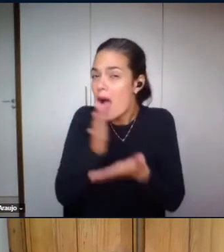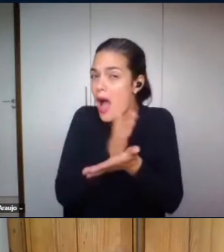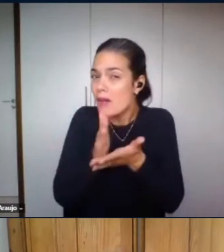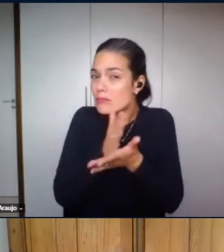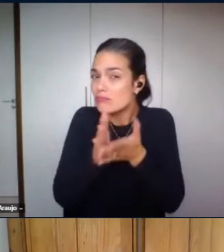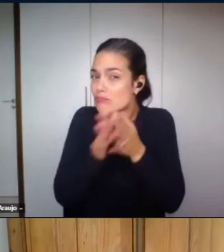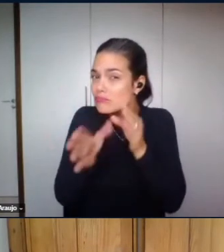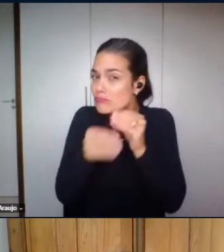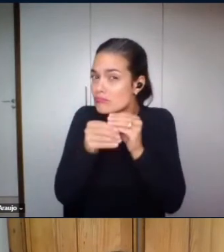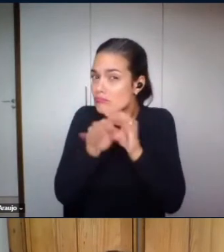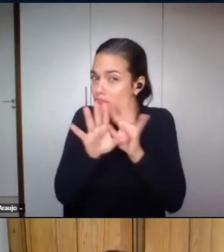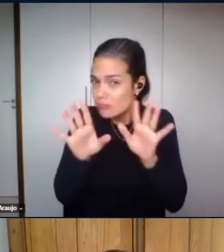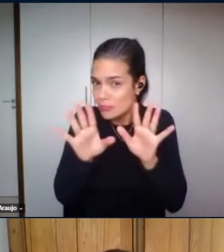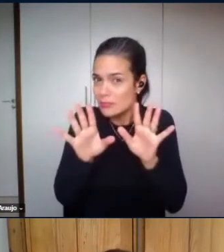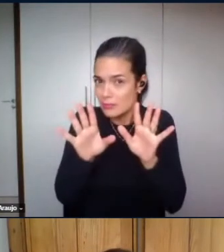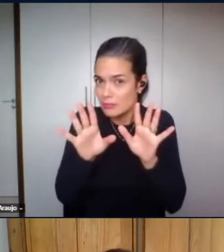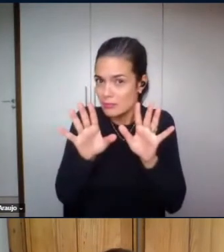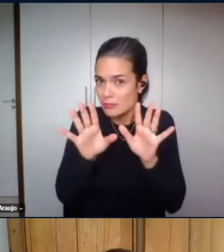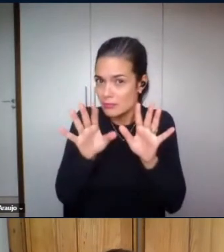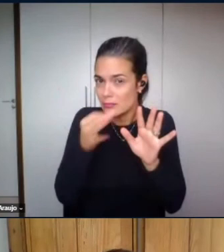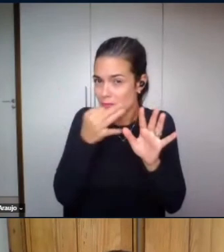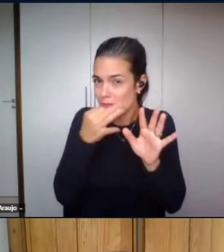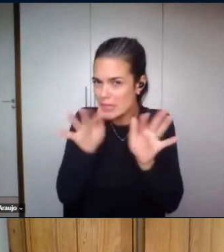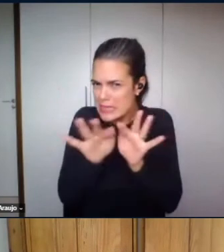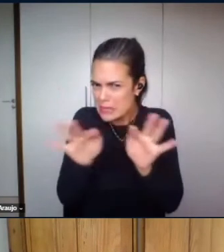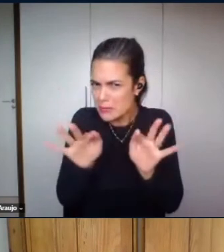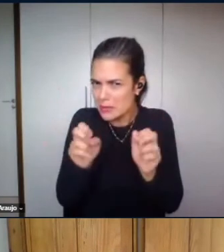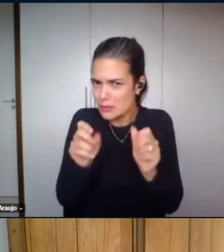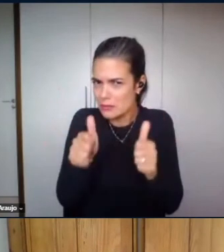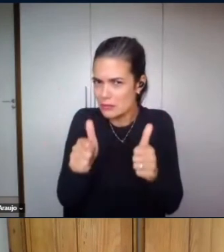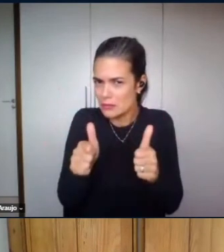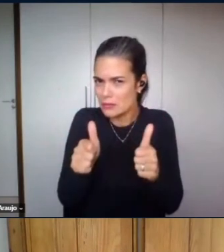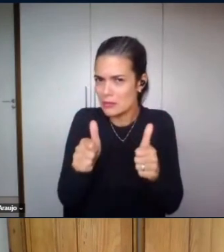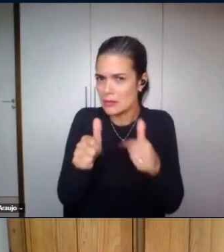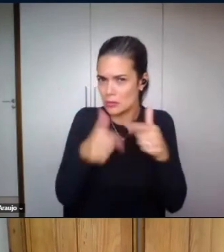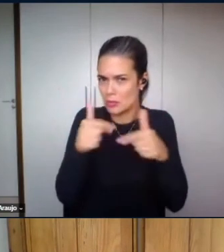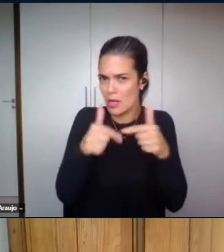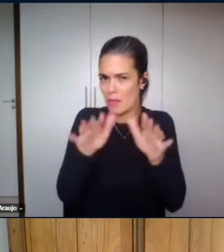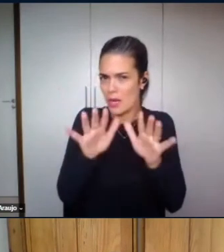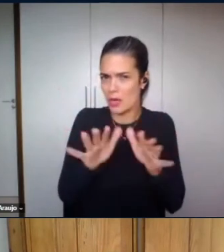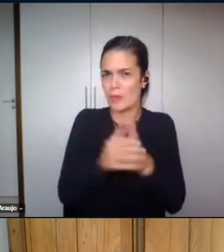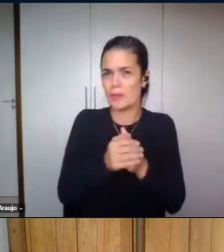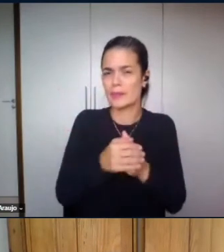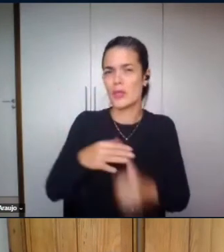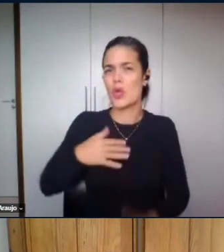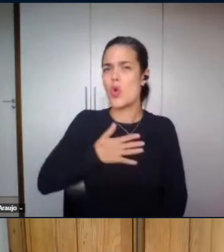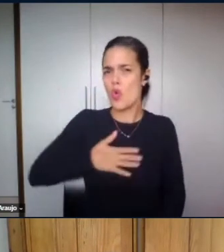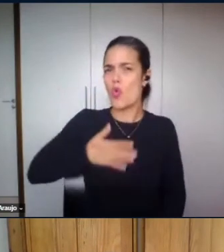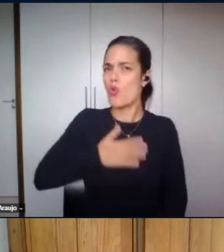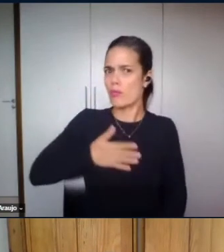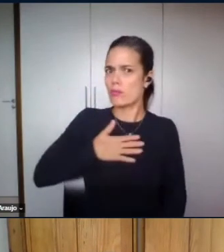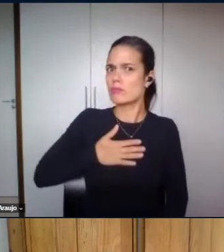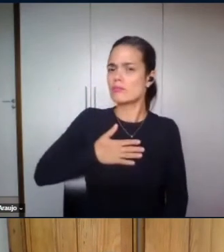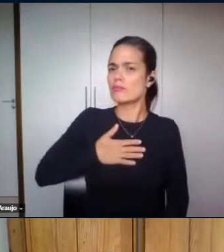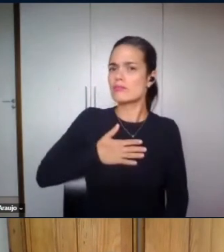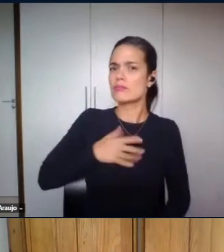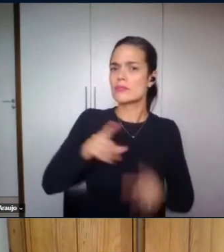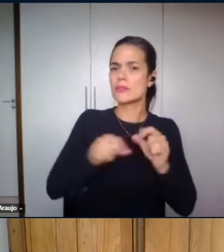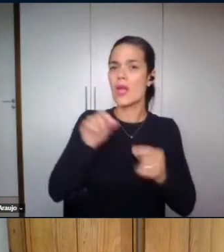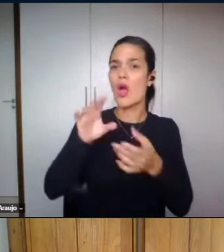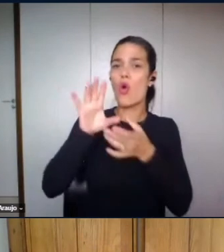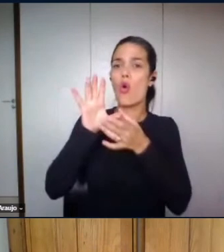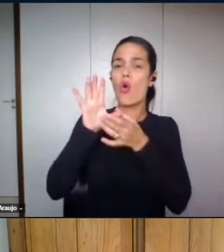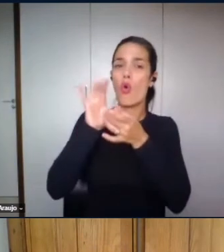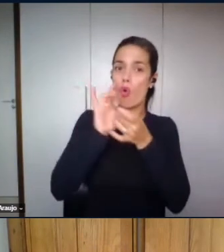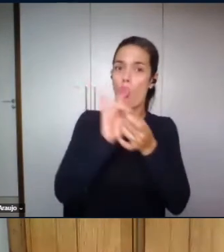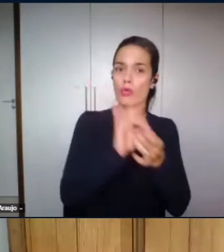alguns pequenos comentários, né, do trabalho. Né? Então, eu gostei muito da contextualização, né,